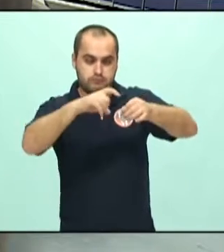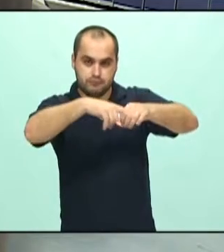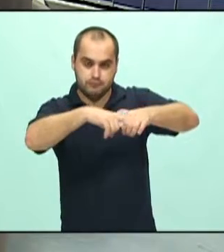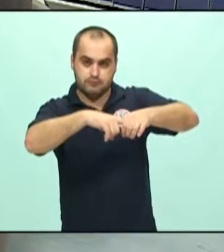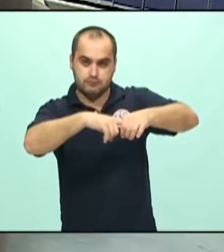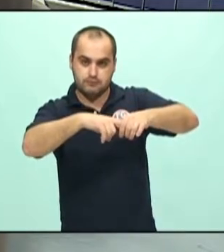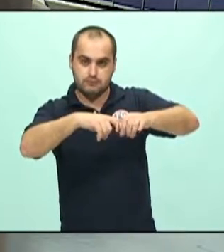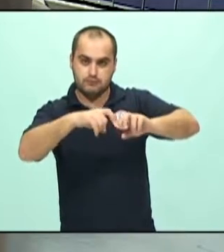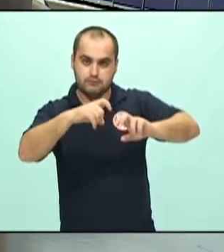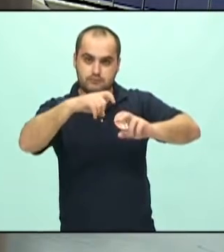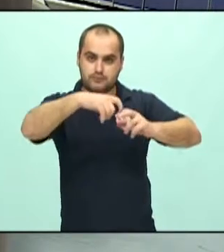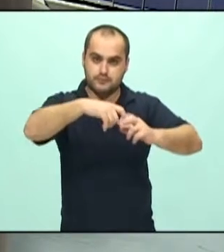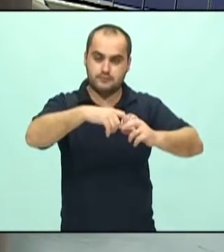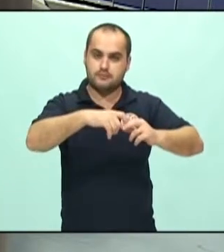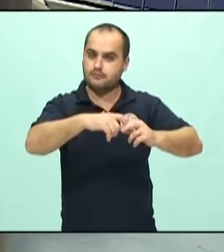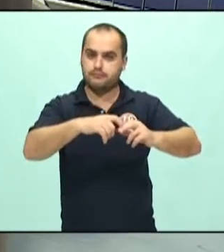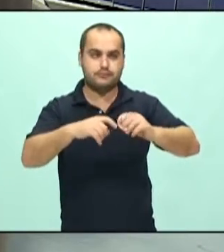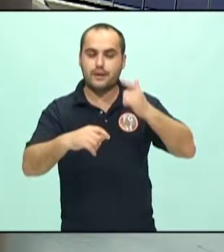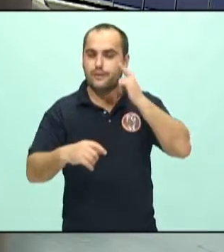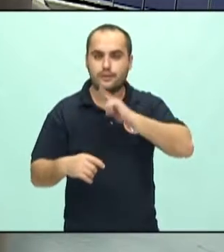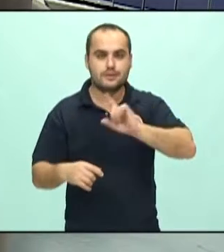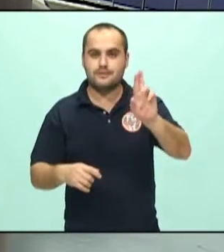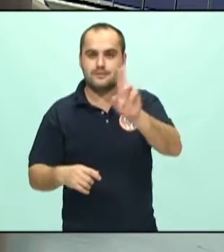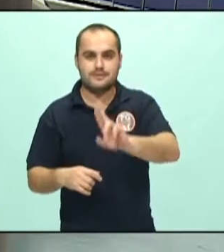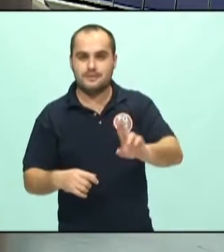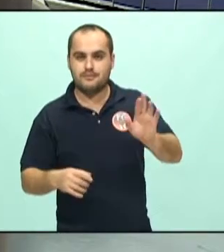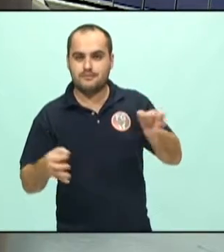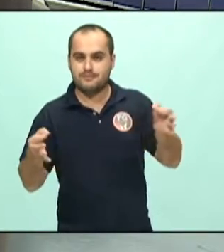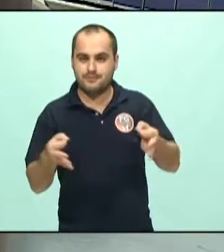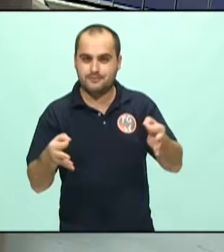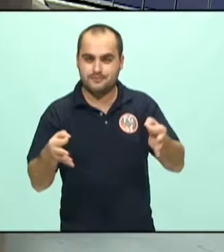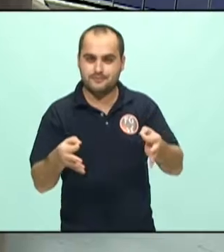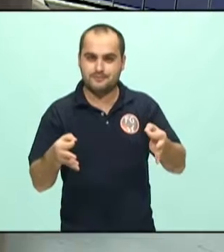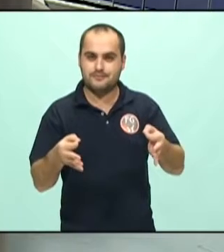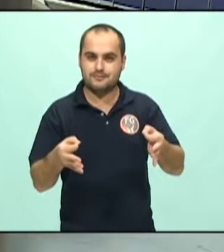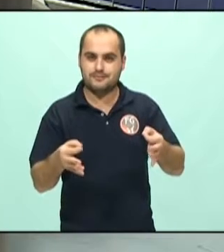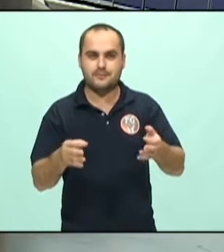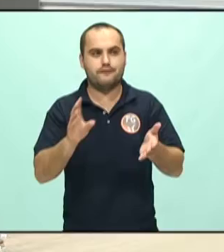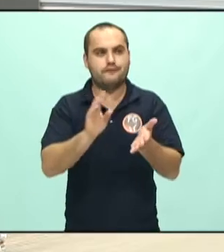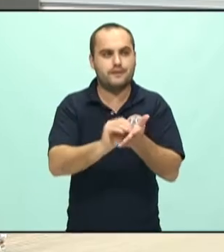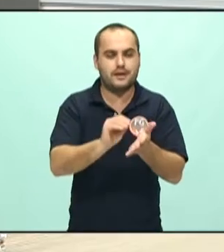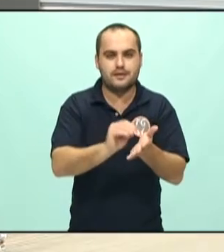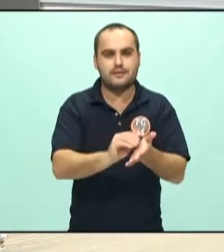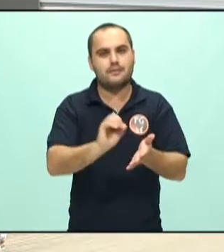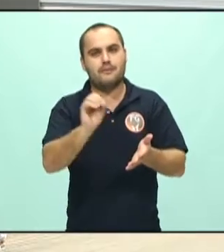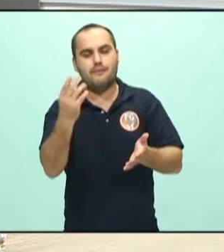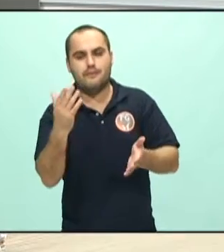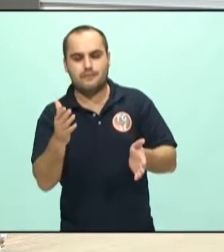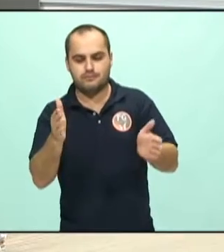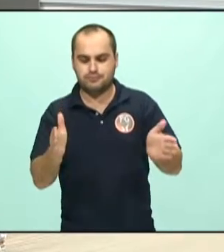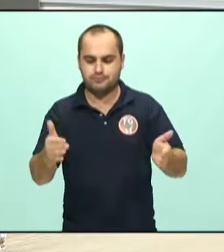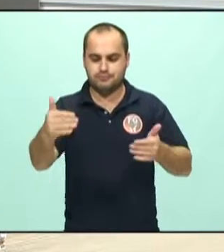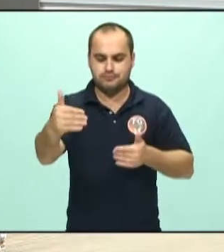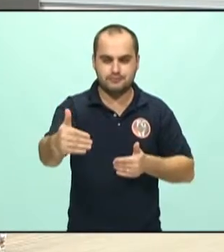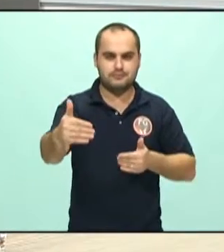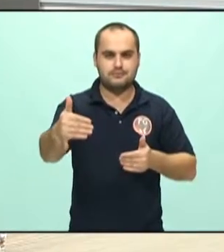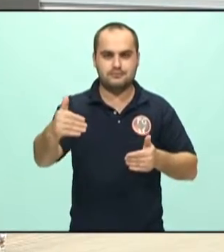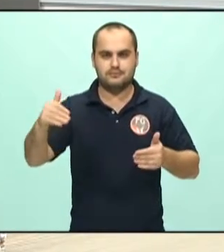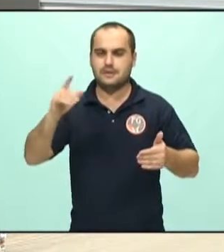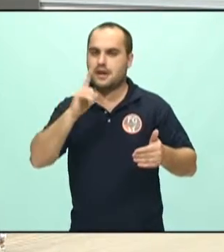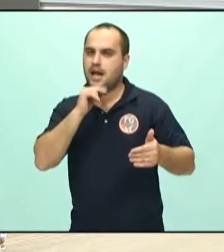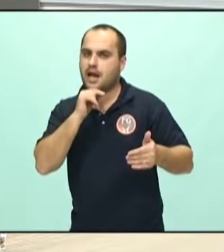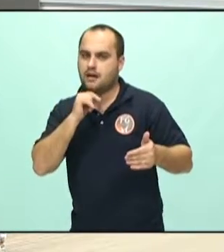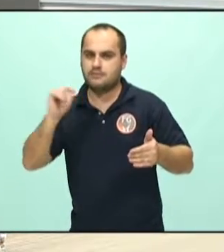não está com uma queda suficiente para o pará para a rede coletora ou a caixa de gordura não comporta a sua